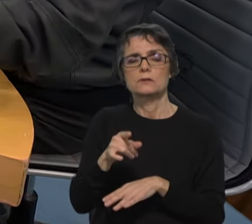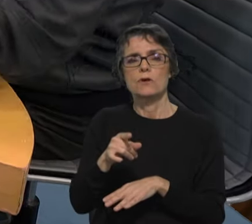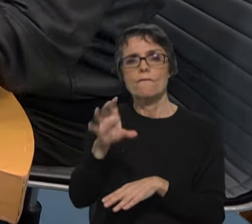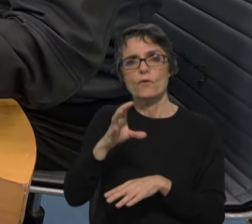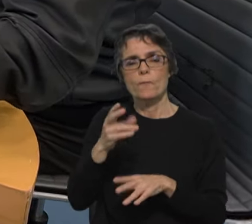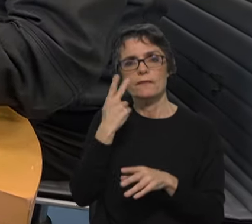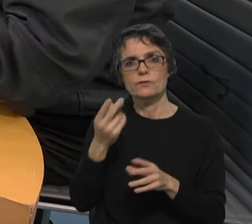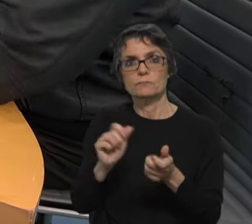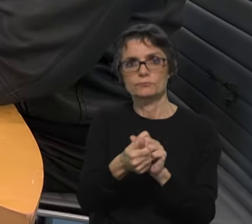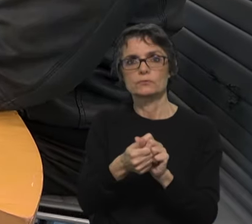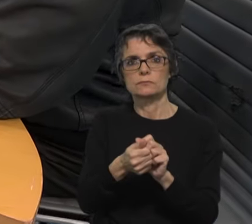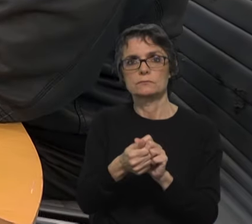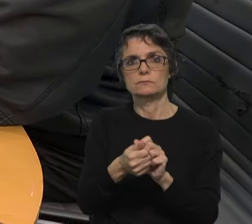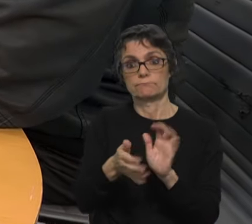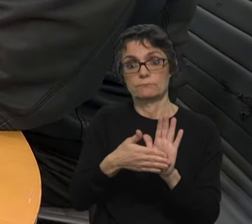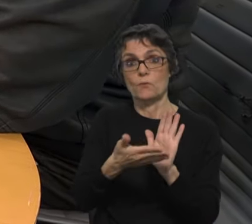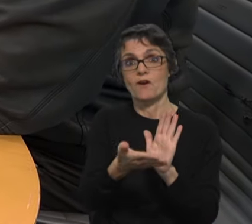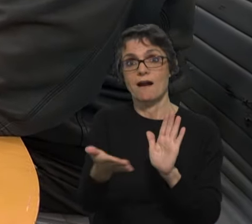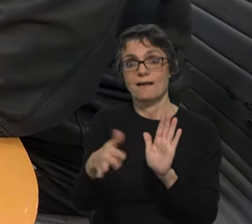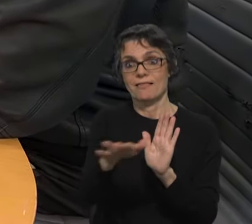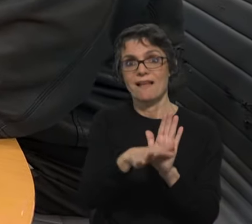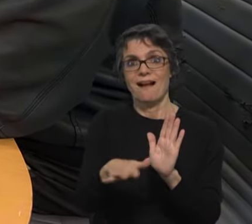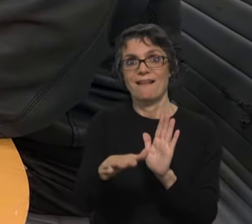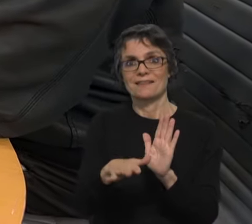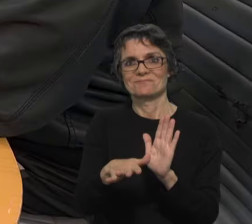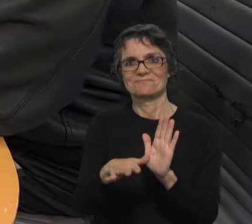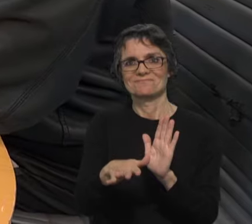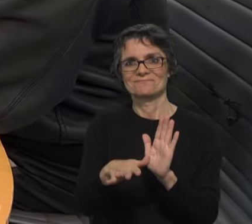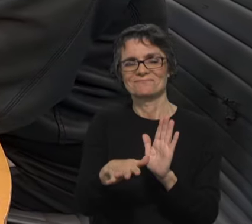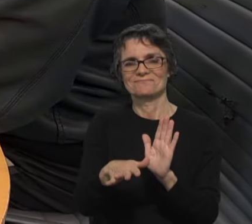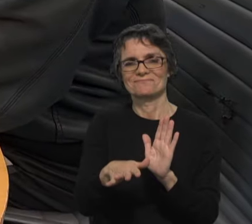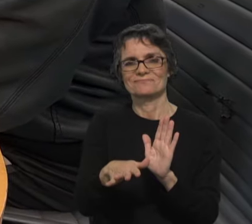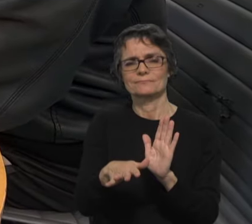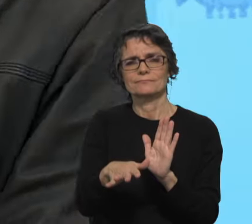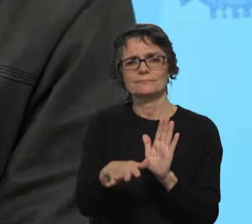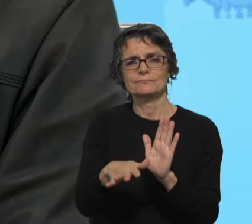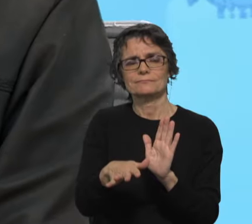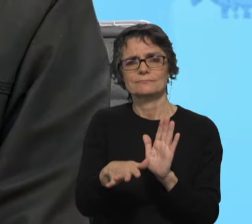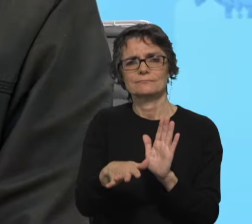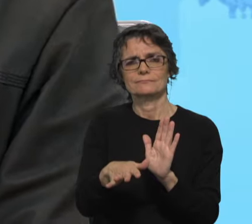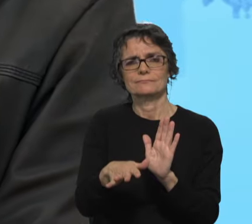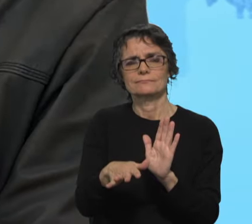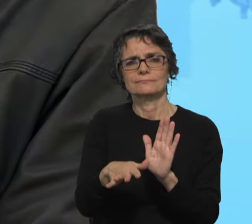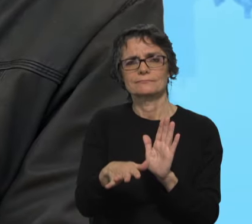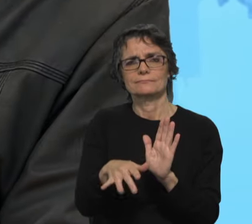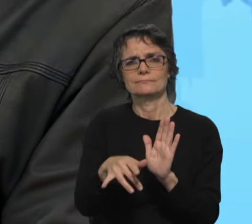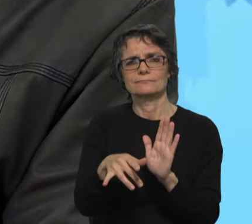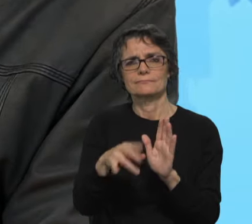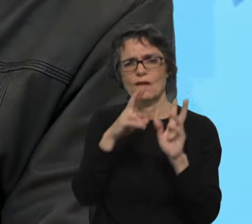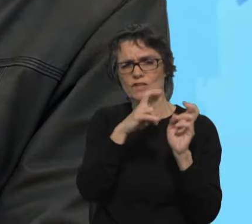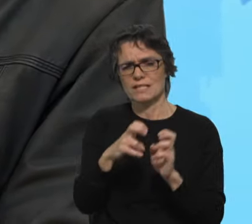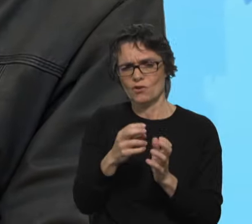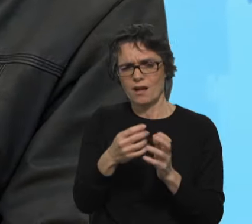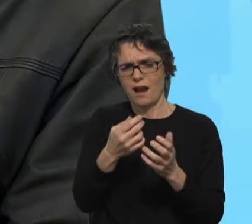zona temos isso comprovadamente eh está comprovado por por por vários livros por vários investigadores nessa